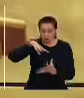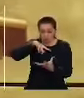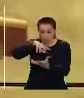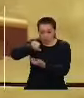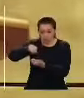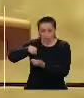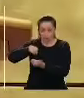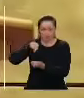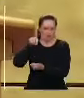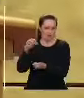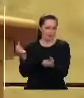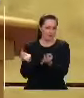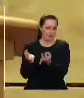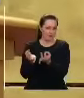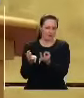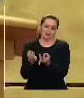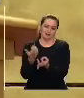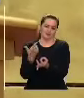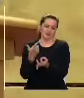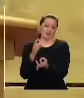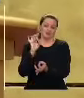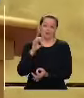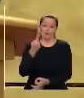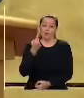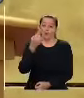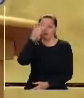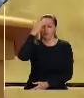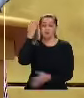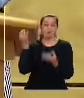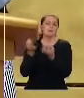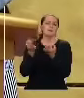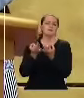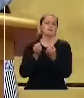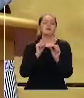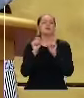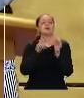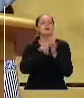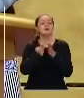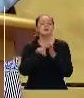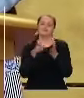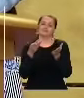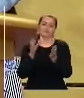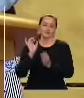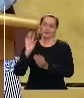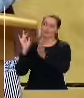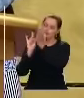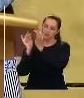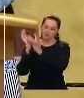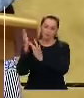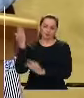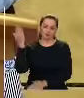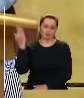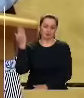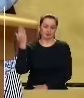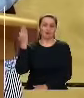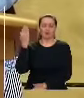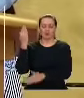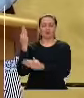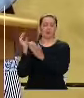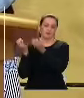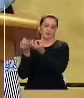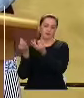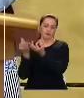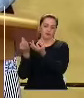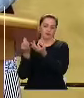que seja perfeito. Só um foi perfeito. Quem? Só Jesus foi perfeito. Não